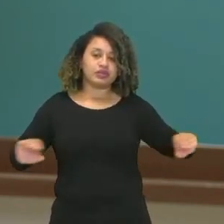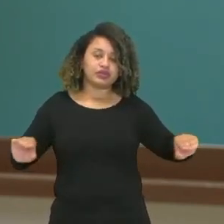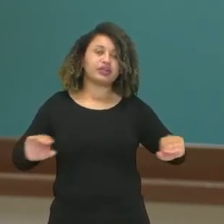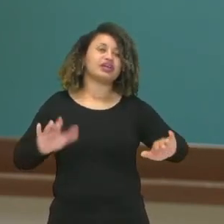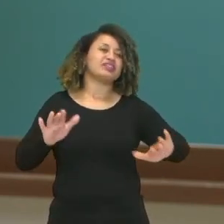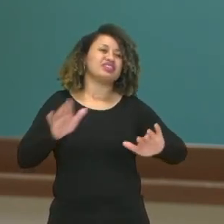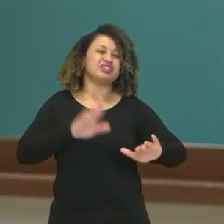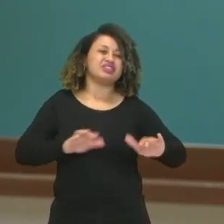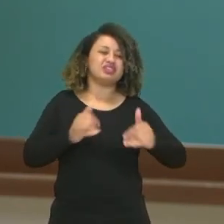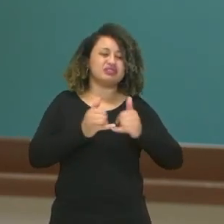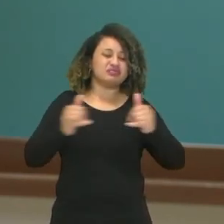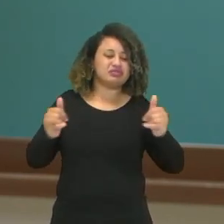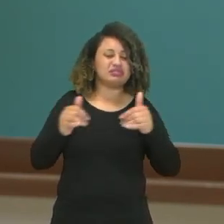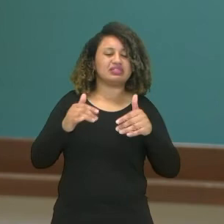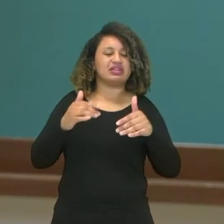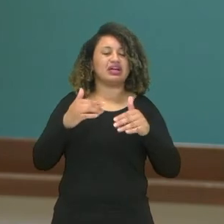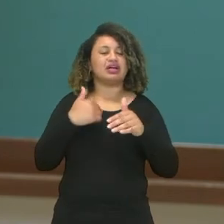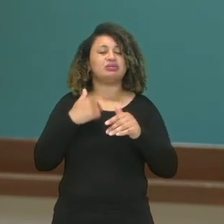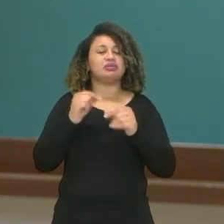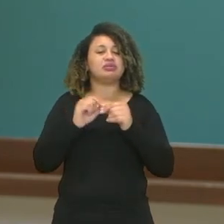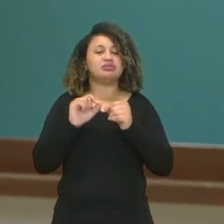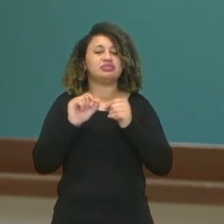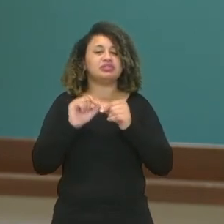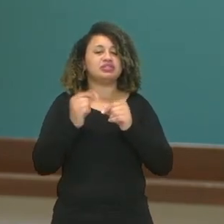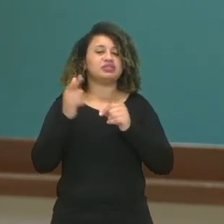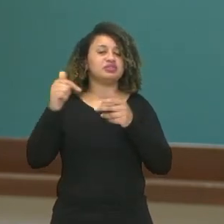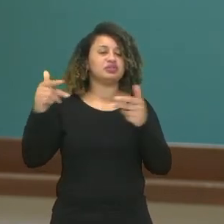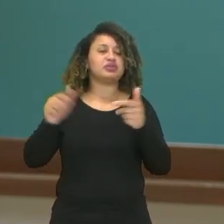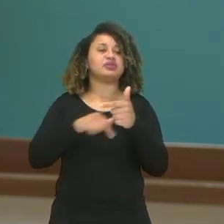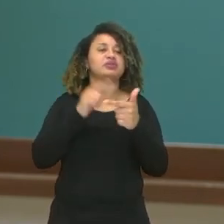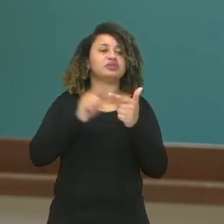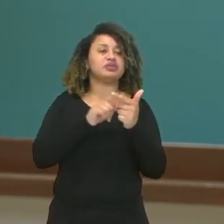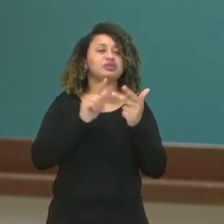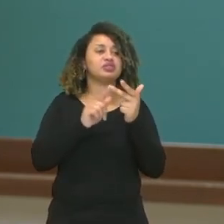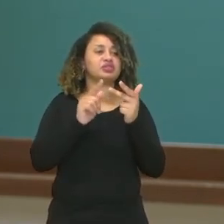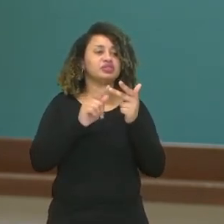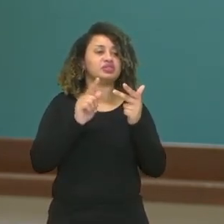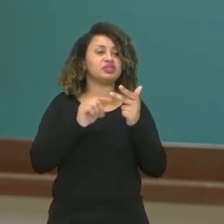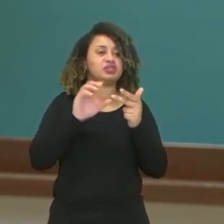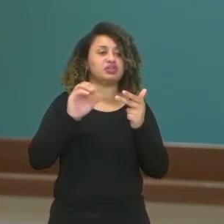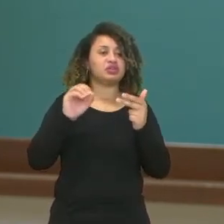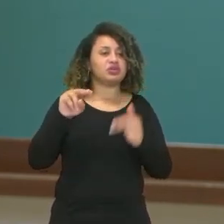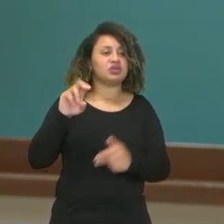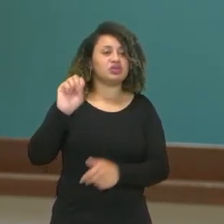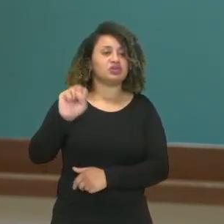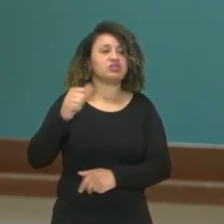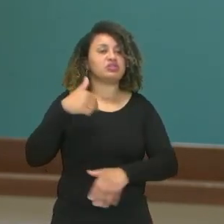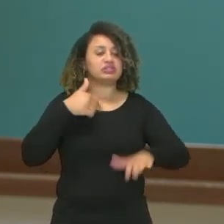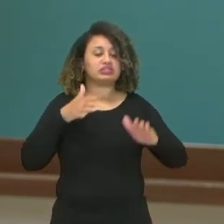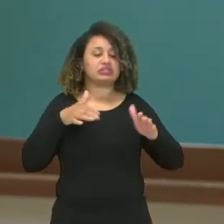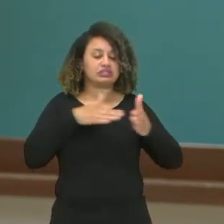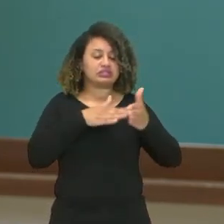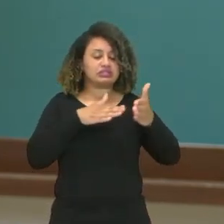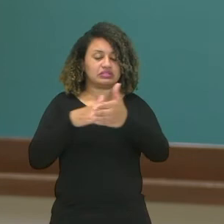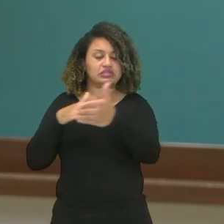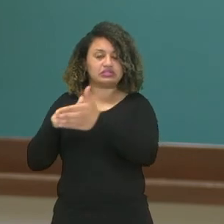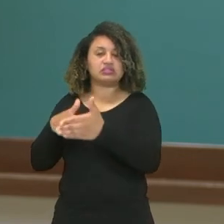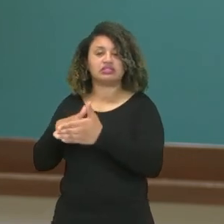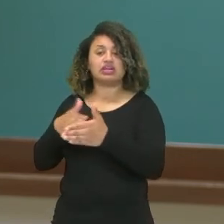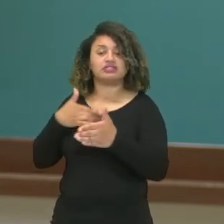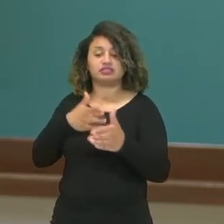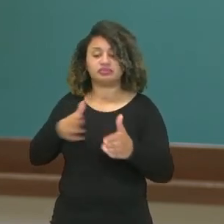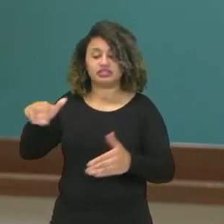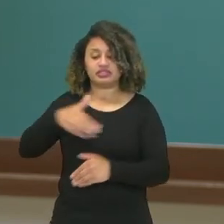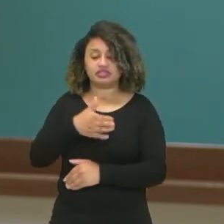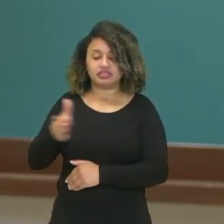fazer prancha, para fazer abdominal, né? Os cones que vão delimitar o espaço, às vezes você tem que fazer o zigue-zague entre os